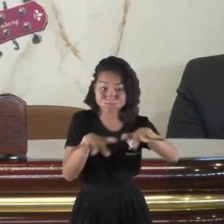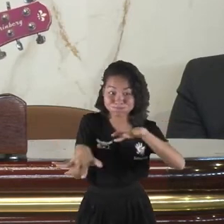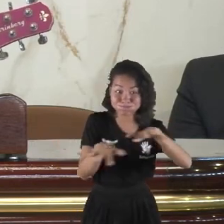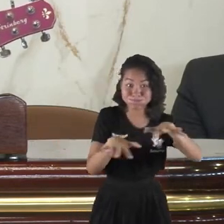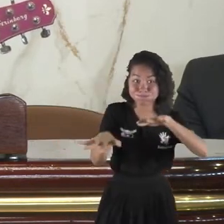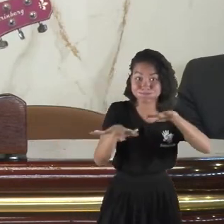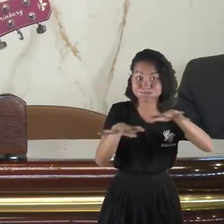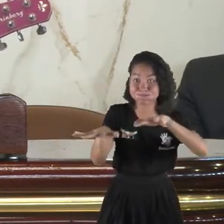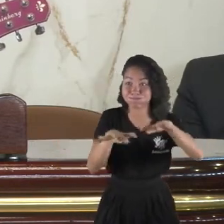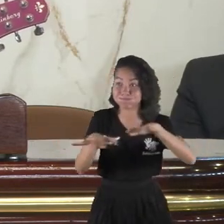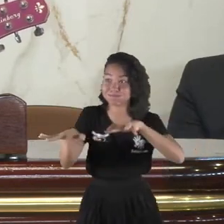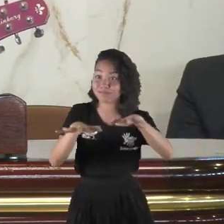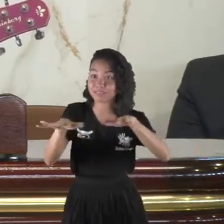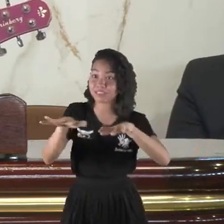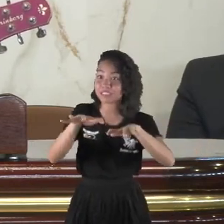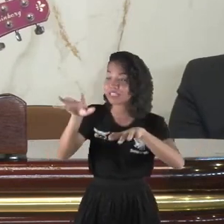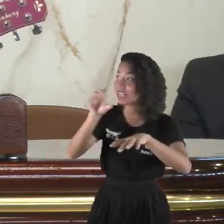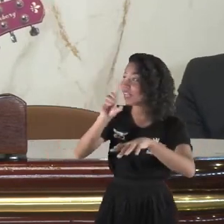diante da